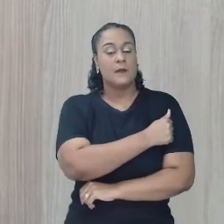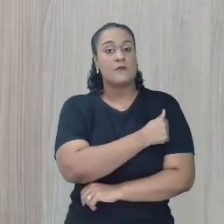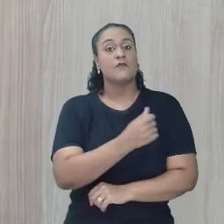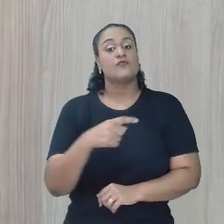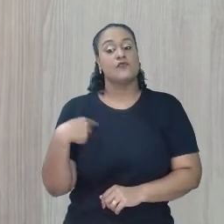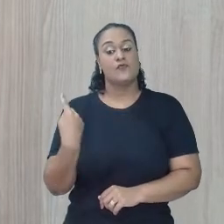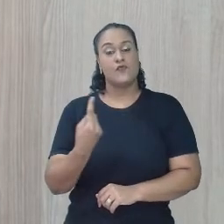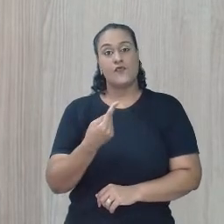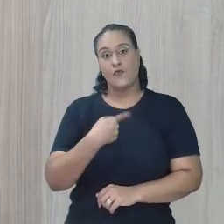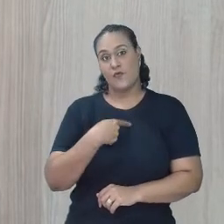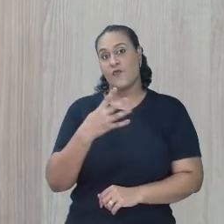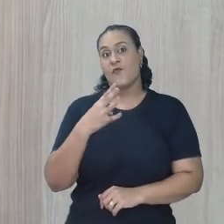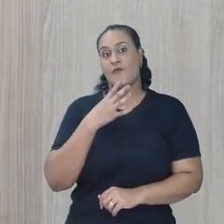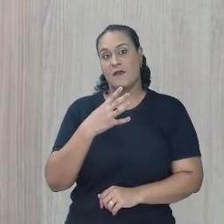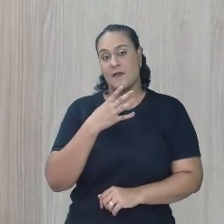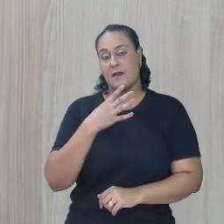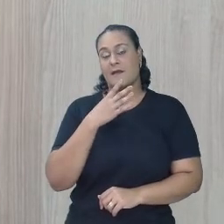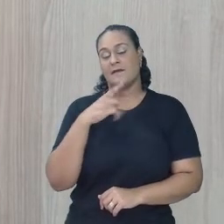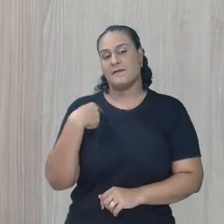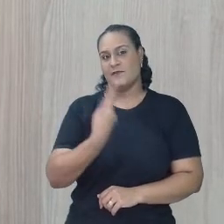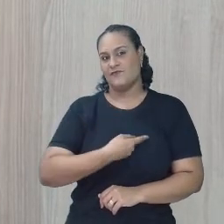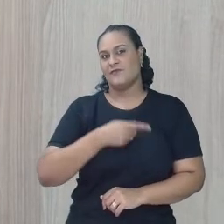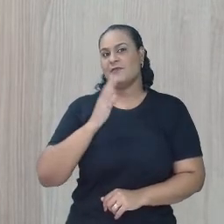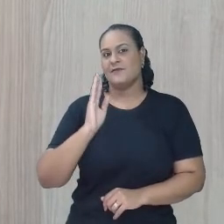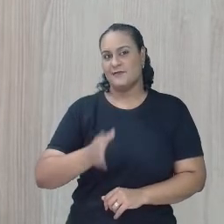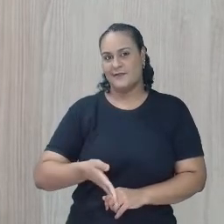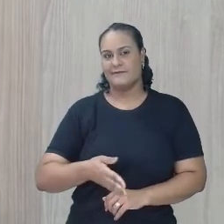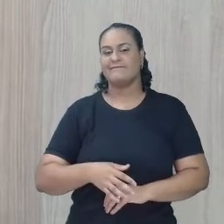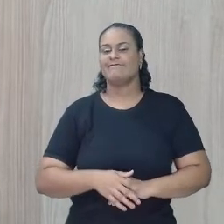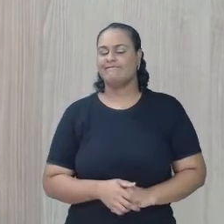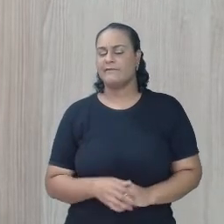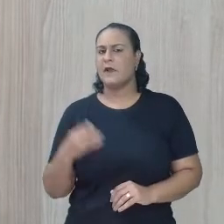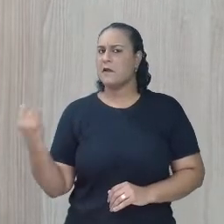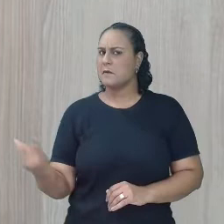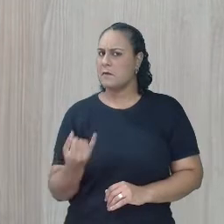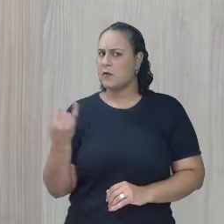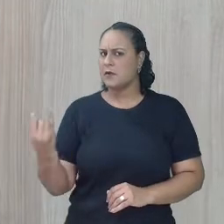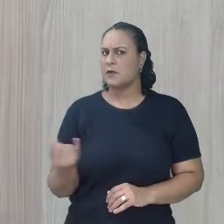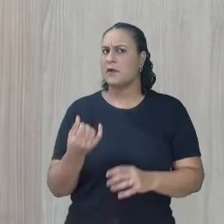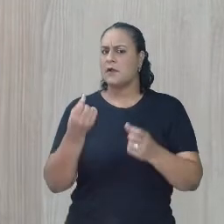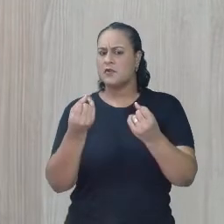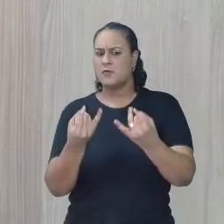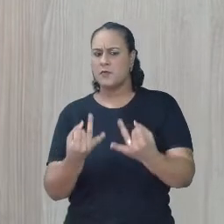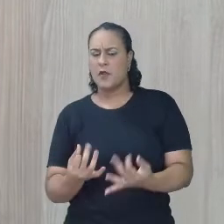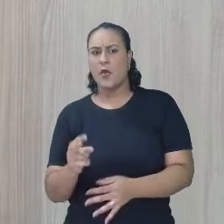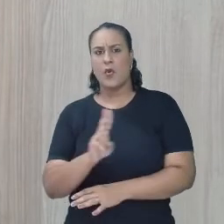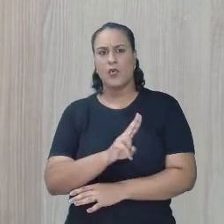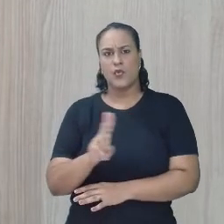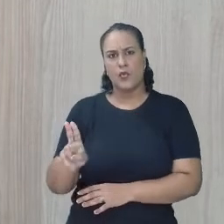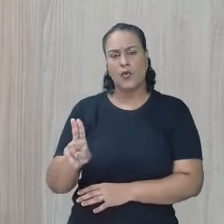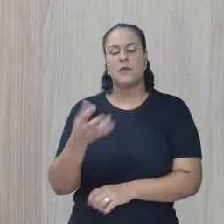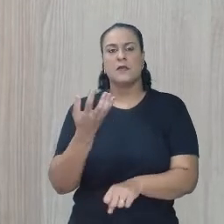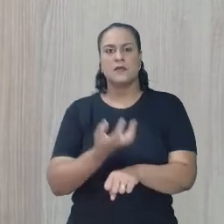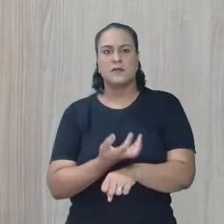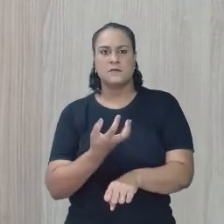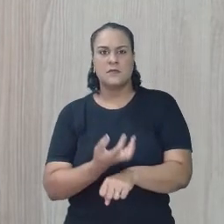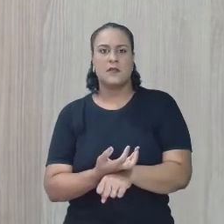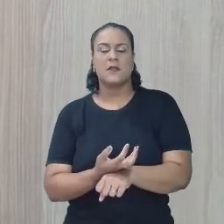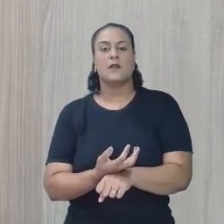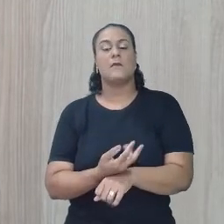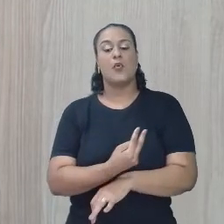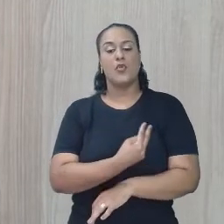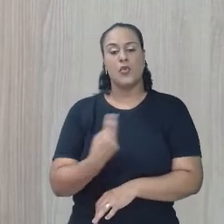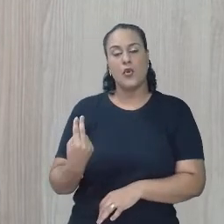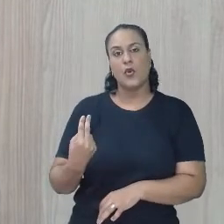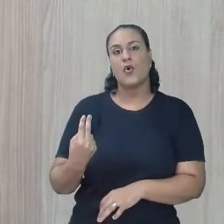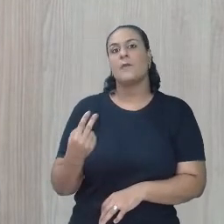né? Mas é sempre importante a gente estar falando aqui, né? A ideia aqui do nome, da matéria, sempre com uma apresentação, mas a gente já